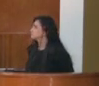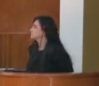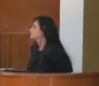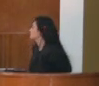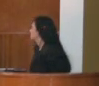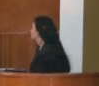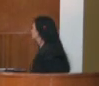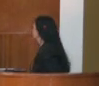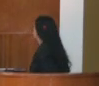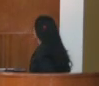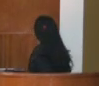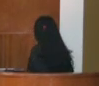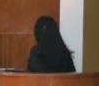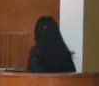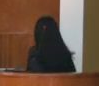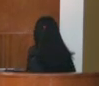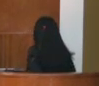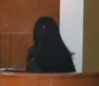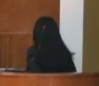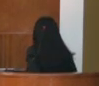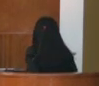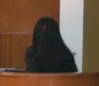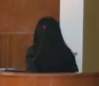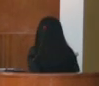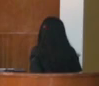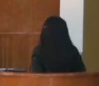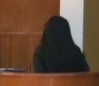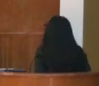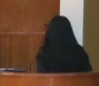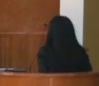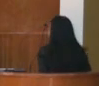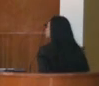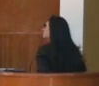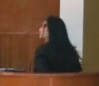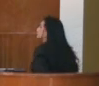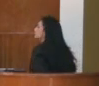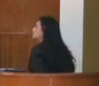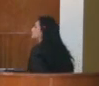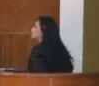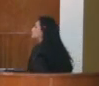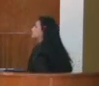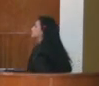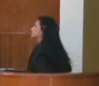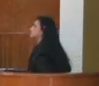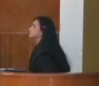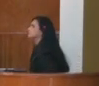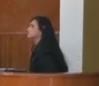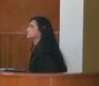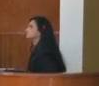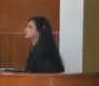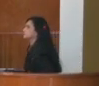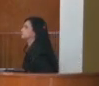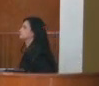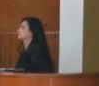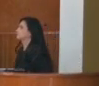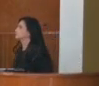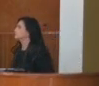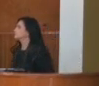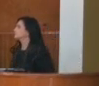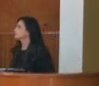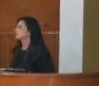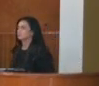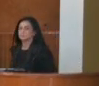Gente, na condição de membro titular da Comissão da Pessoa com Deficiência, da ALERJ, e presidindo essa audiência,